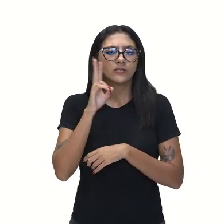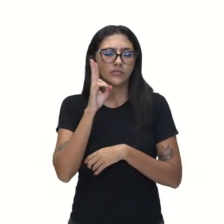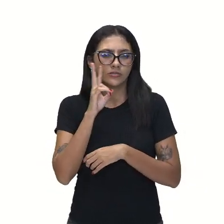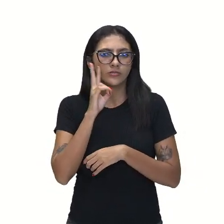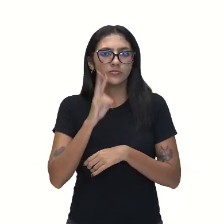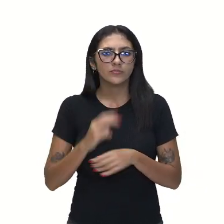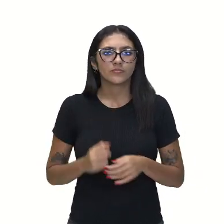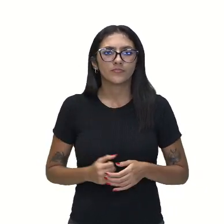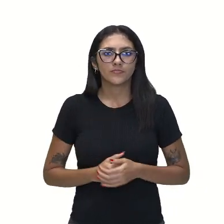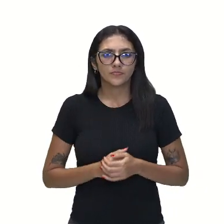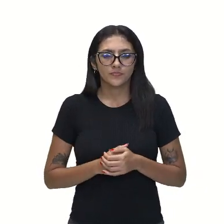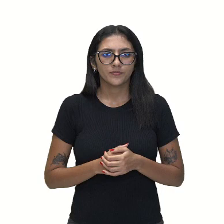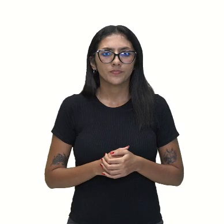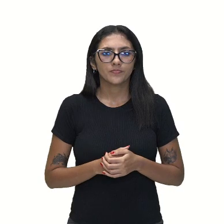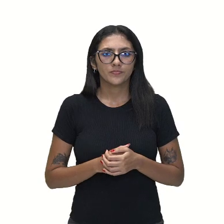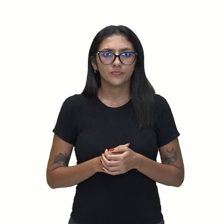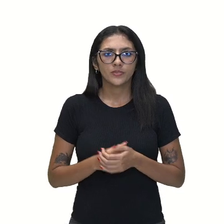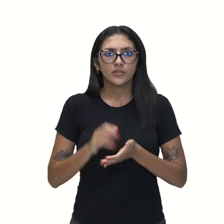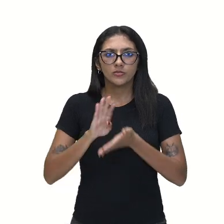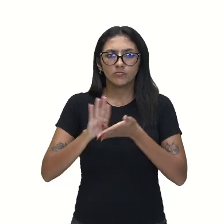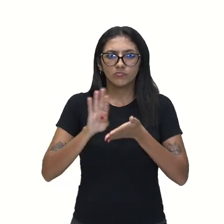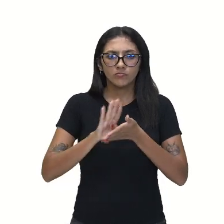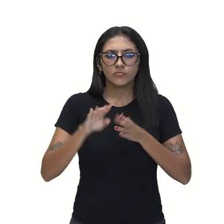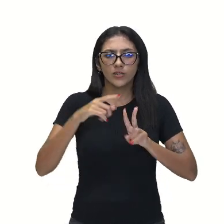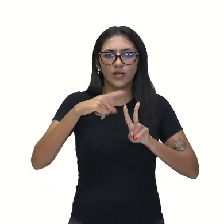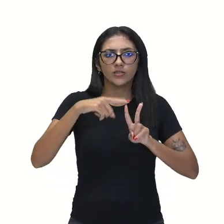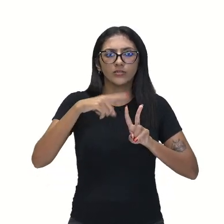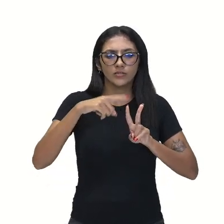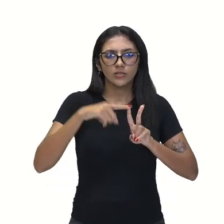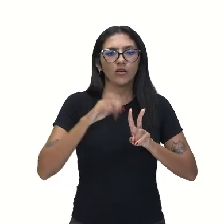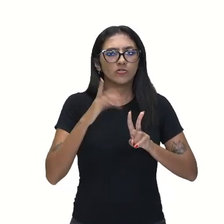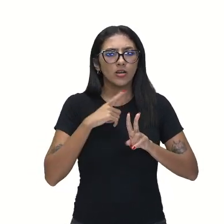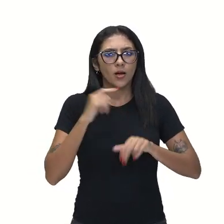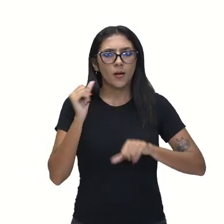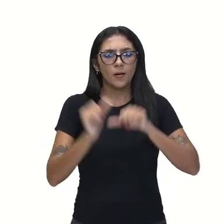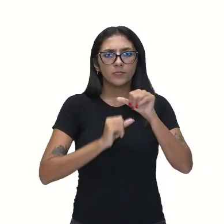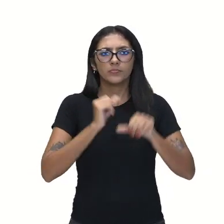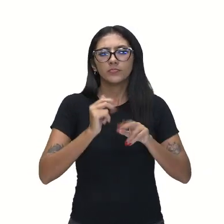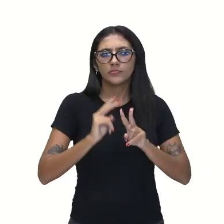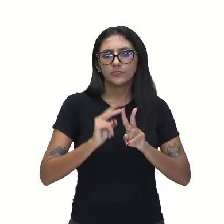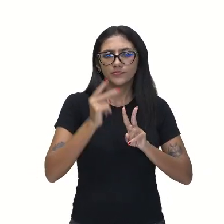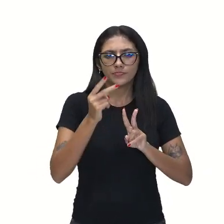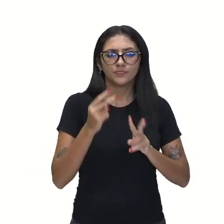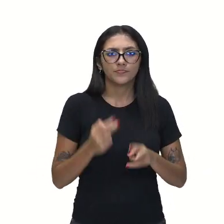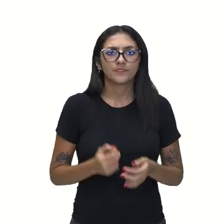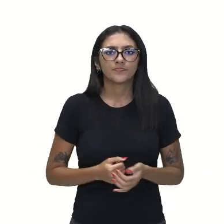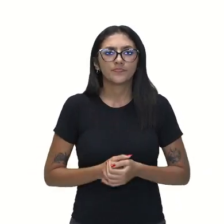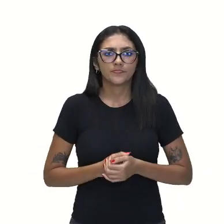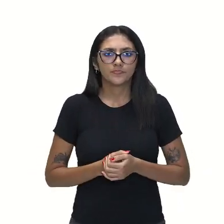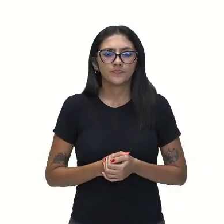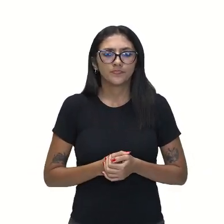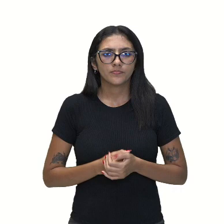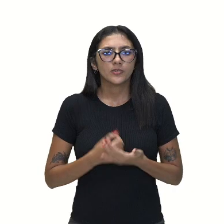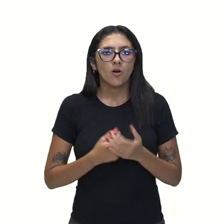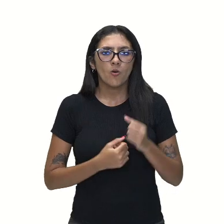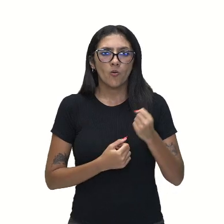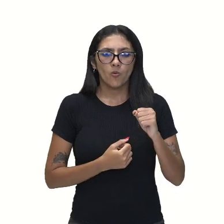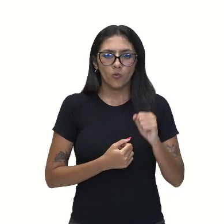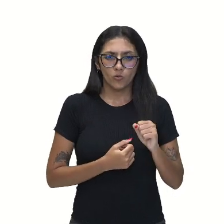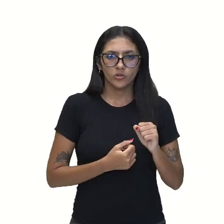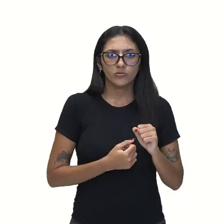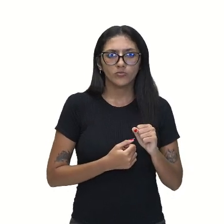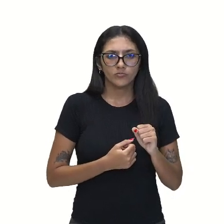começar eliminando as radiciações e transformando logo em potência. Então, nesse caso aqui vai ficar 8